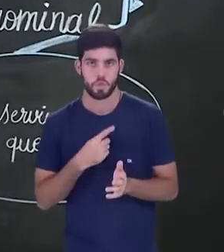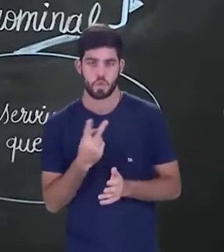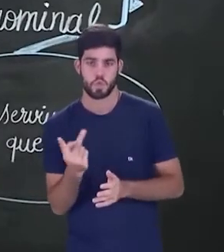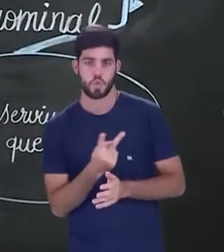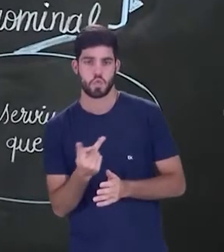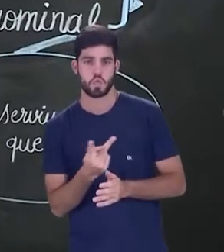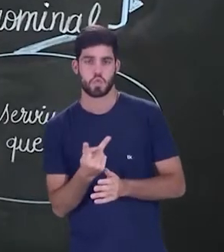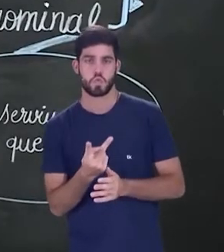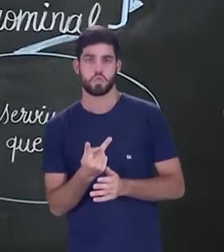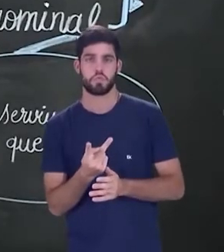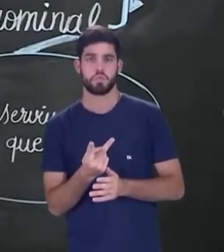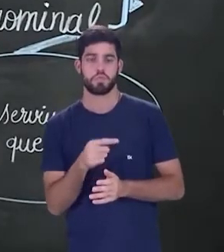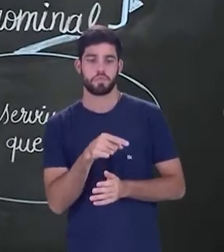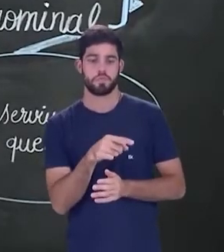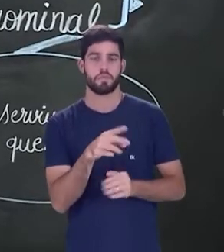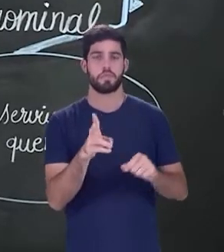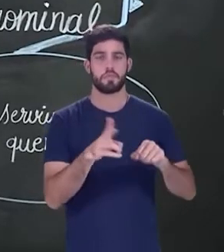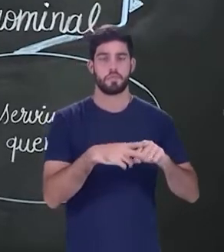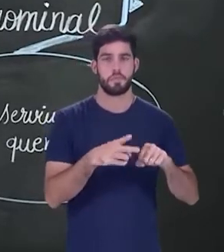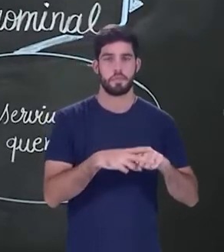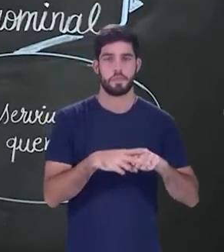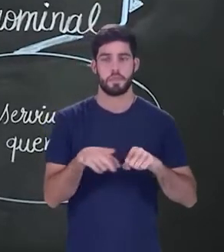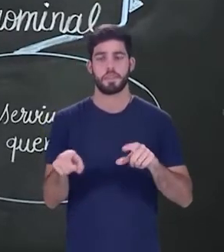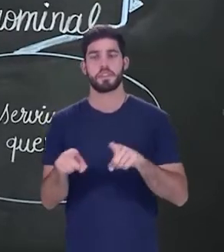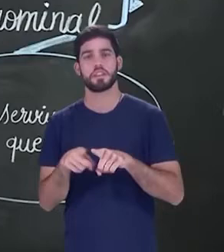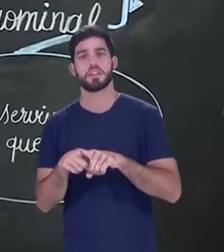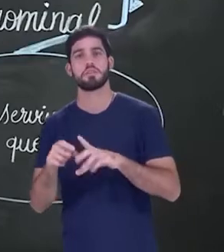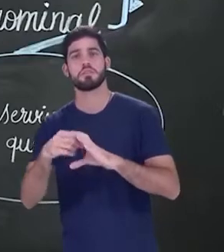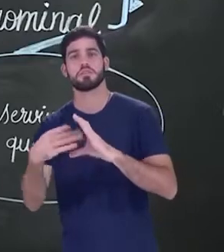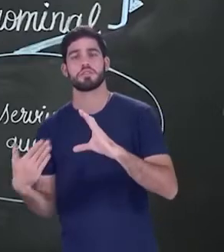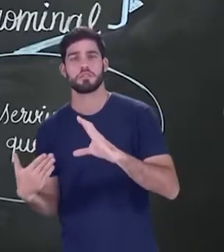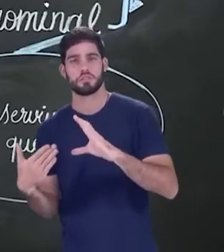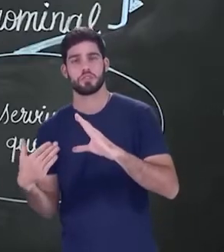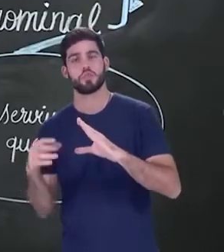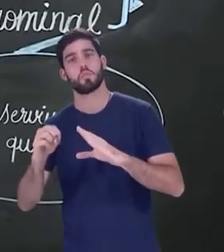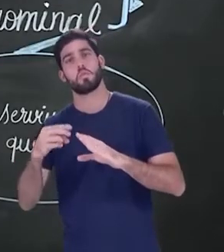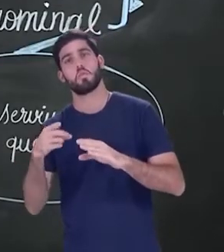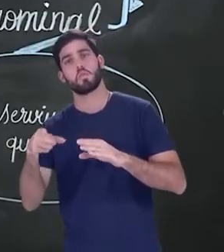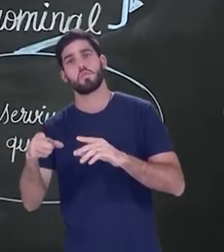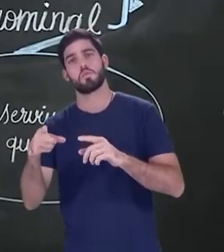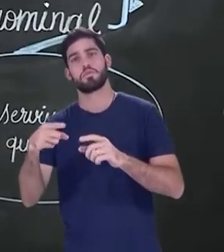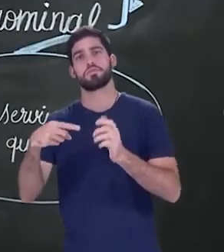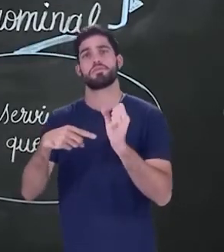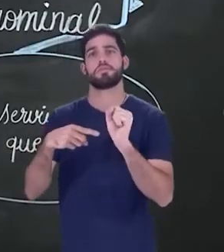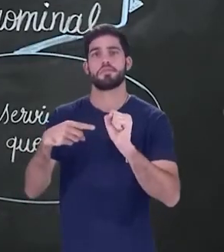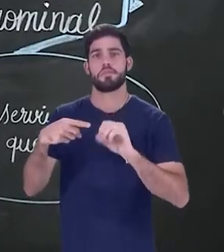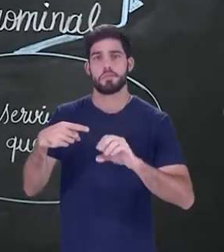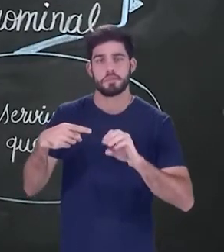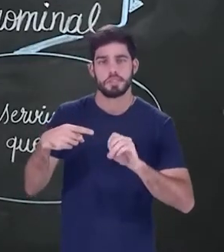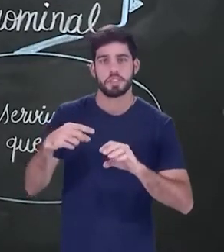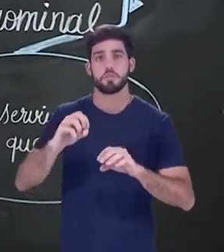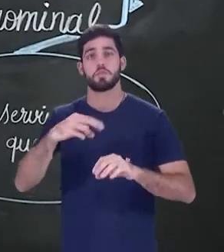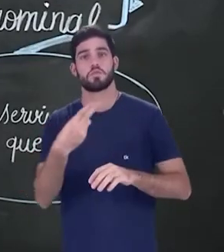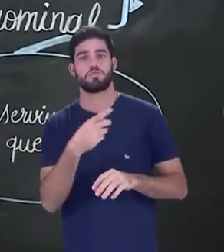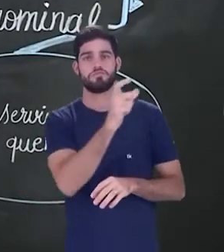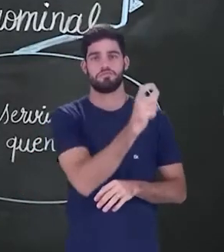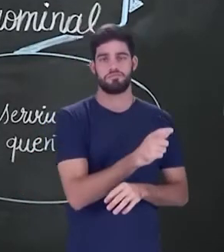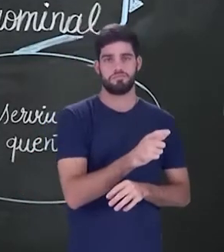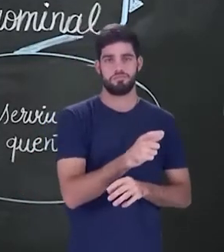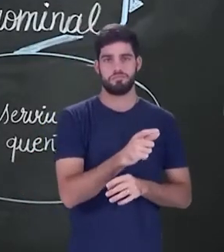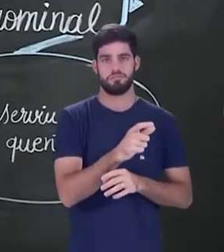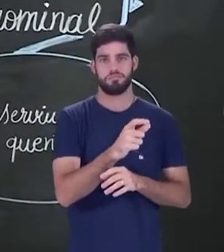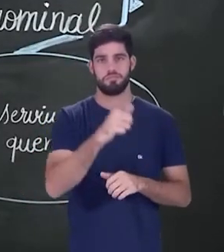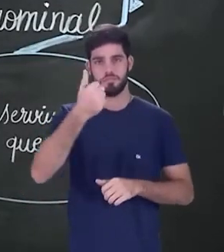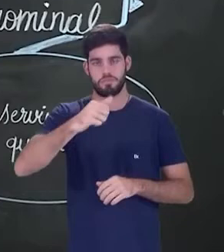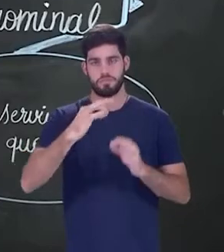ter um verbo e eu vou ter uma característica do objeto ou do sujeito. Vamos analisar aqui no contexto. Sempre a análise sintática é aplicada